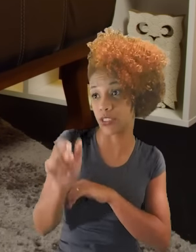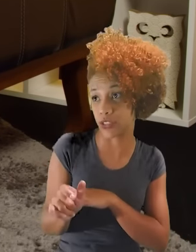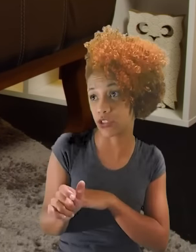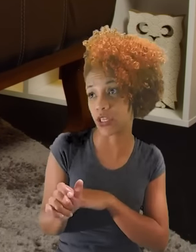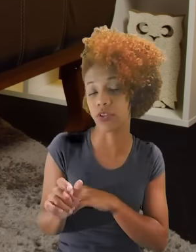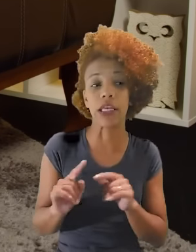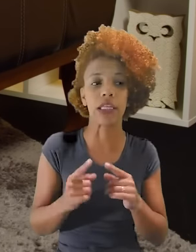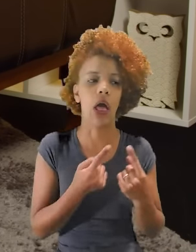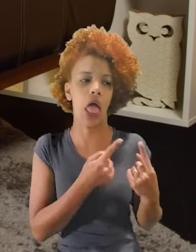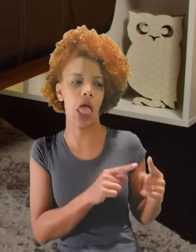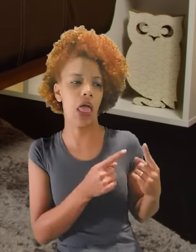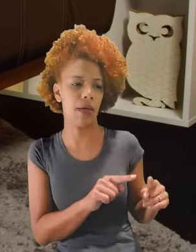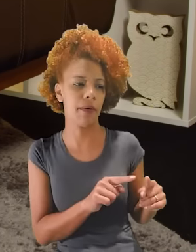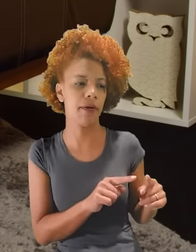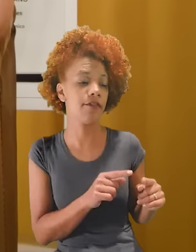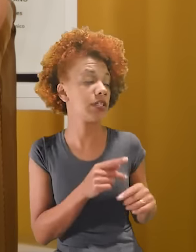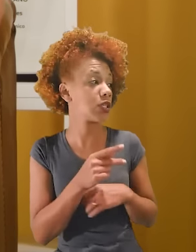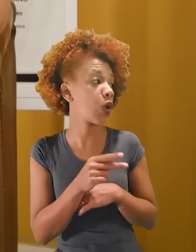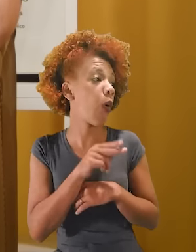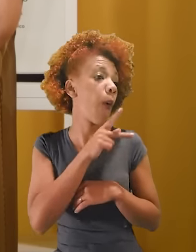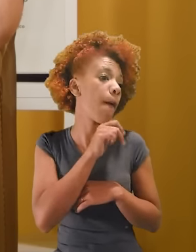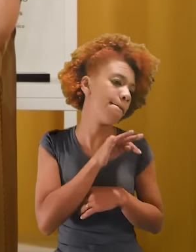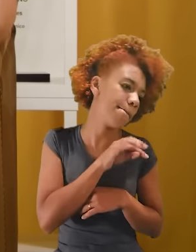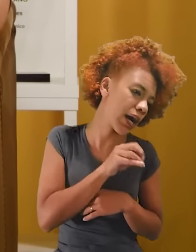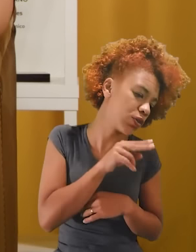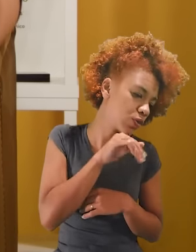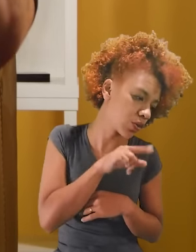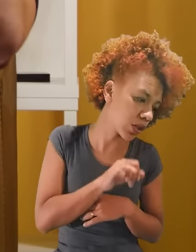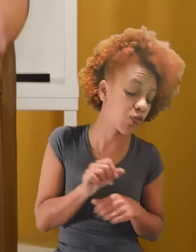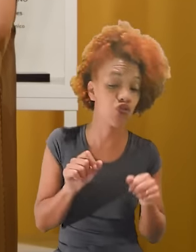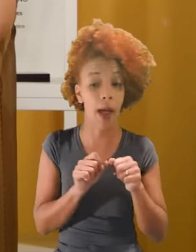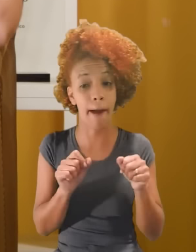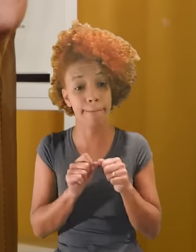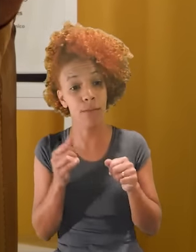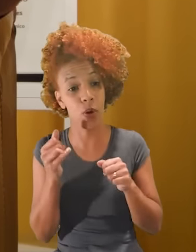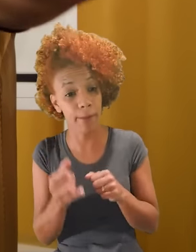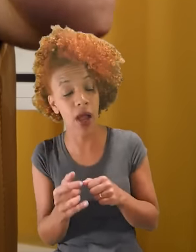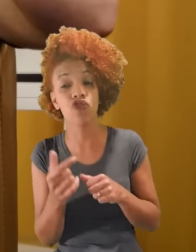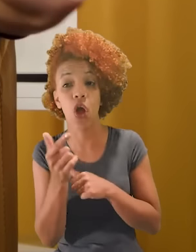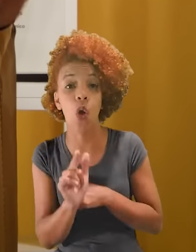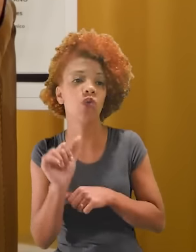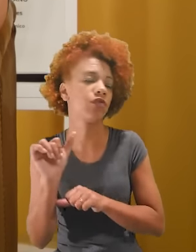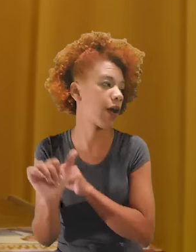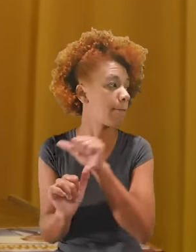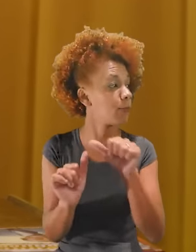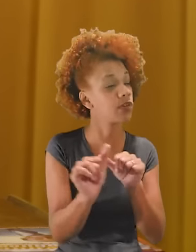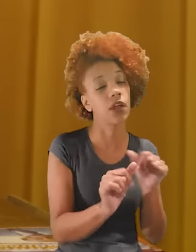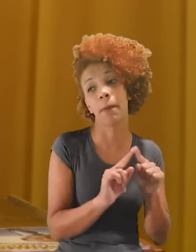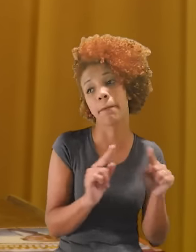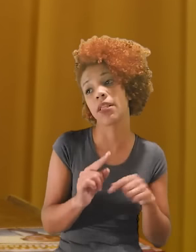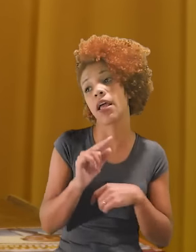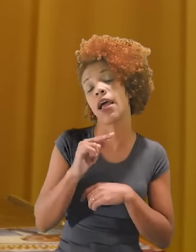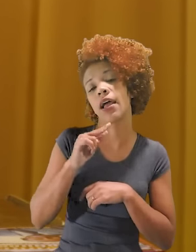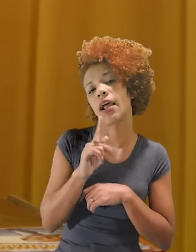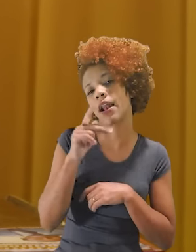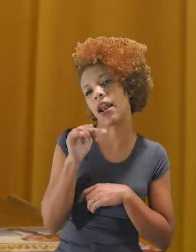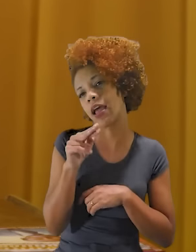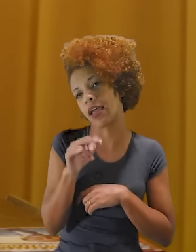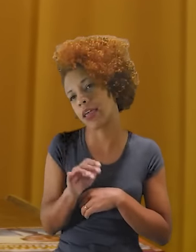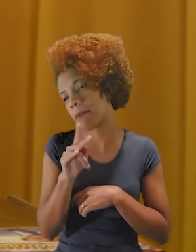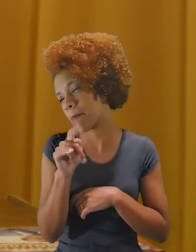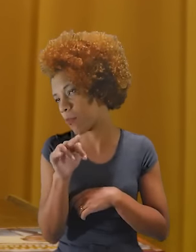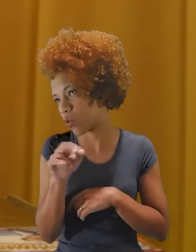sujeito. Então, sabe, o cara assim? Que eu quero zoar... Vai ser o Pato Donald. Isso. O cara que fala merda é o outro. Ele e a brincava, gente vai mudando esses personagens. Ele falava que o Pato Donald era o Clark Gable do estúdio,